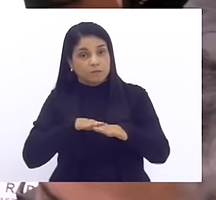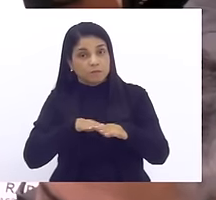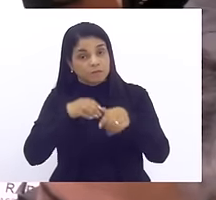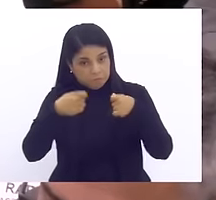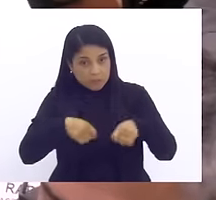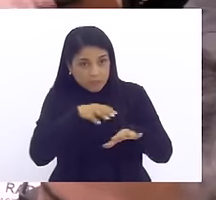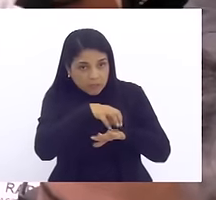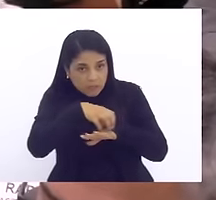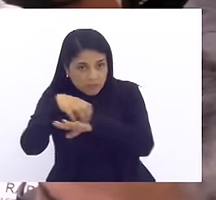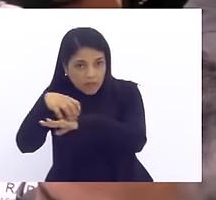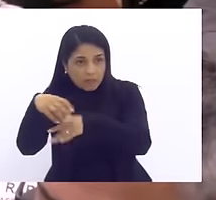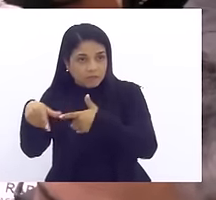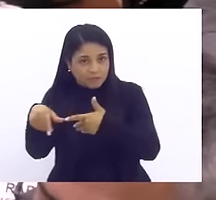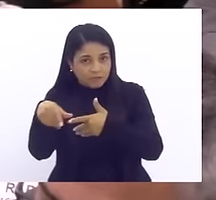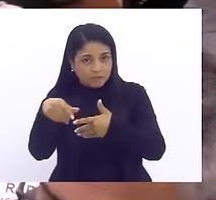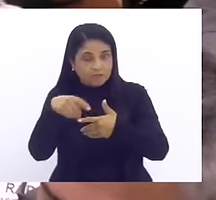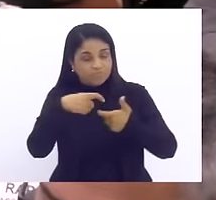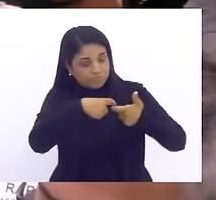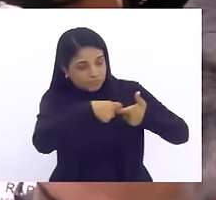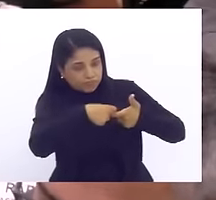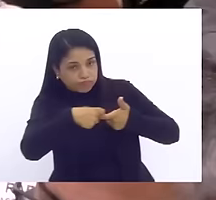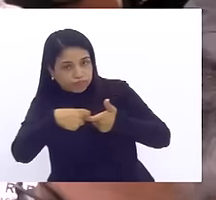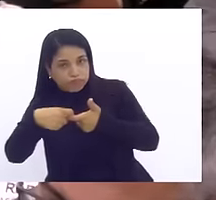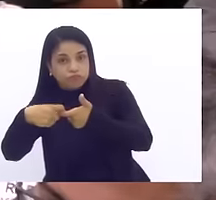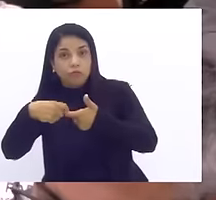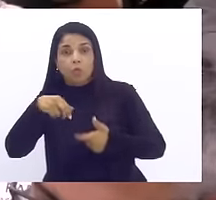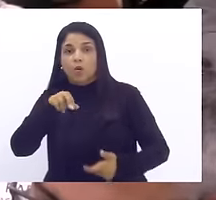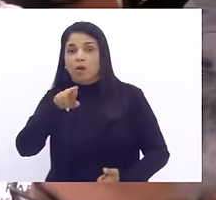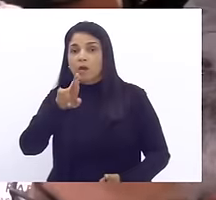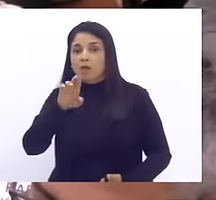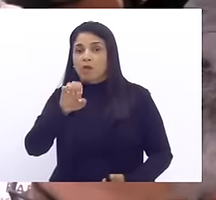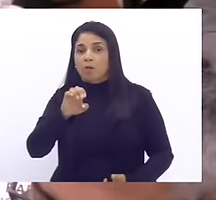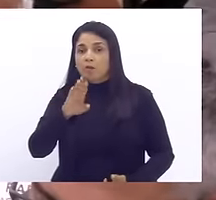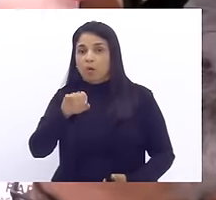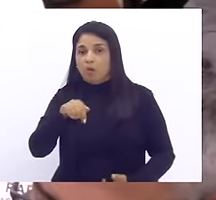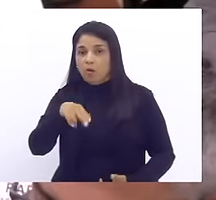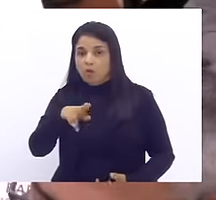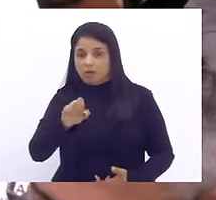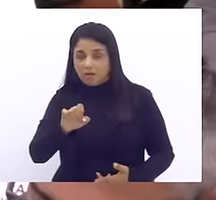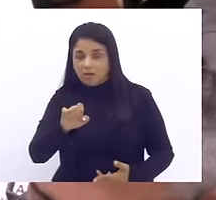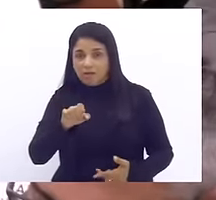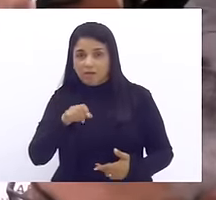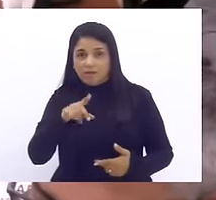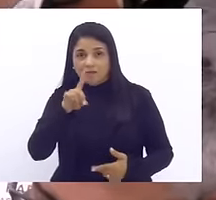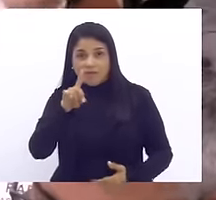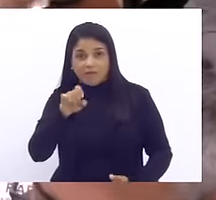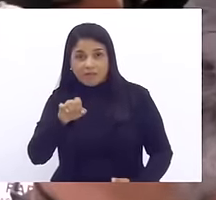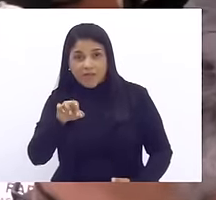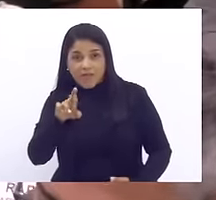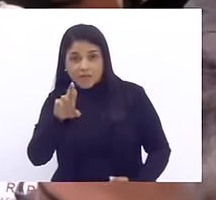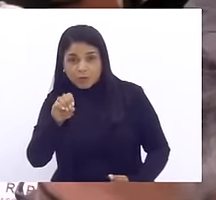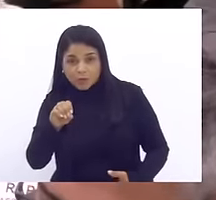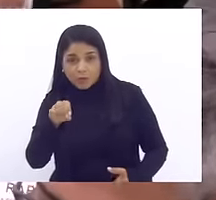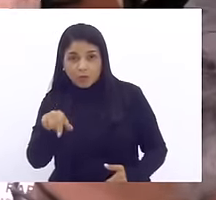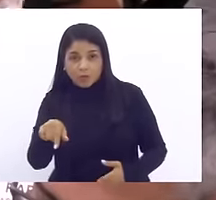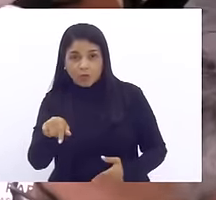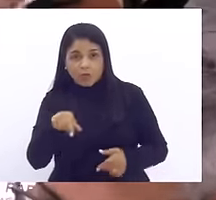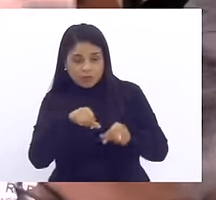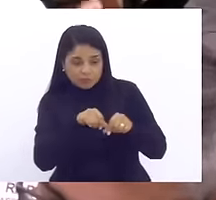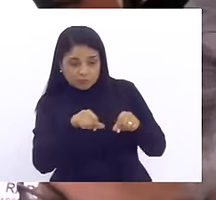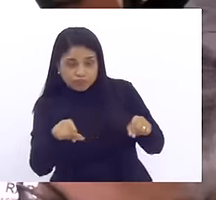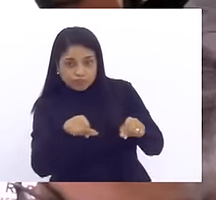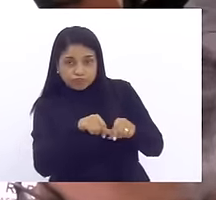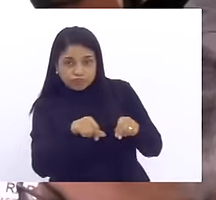todos concordam ele precisa ser removido no reboque todos concordam ele vai aberto ele vai lacrado porque é que é o agente do de dentro